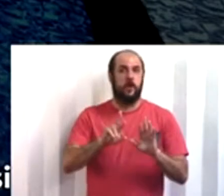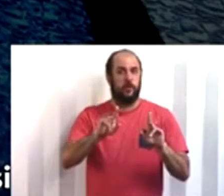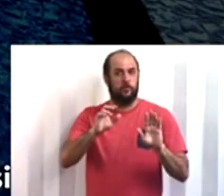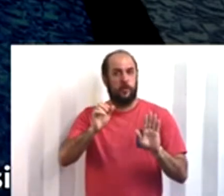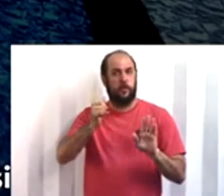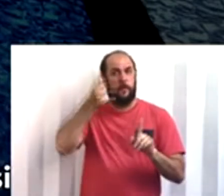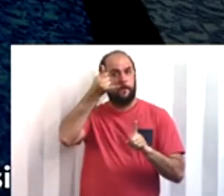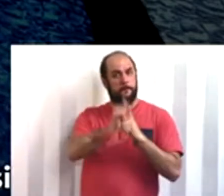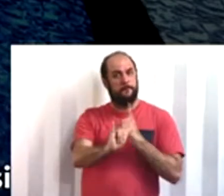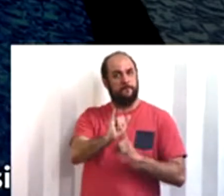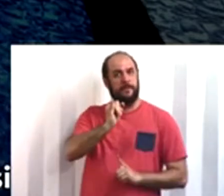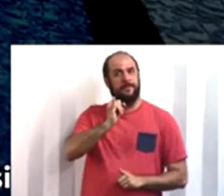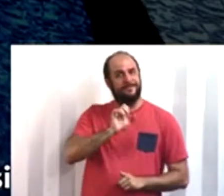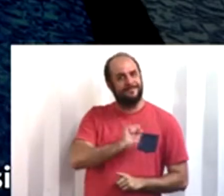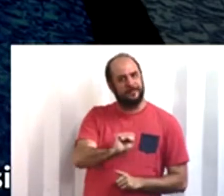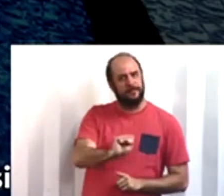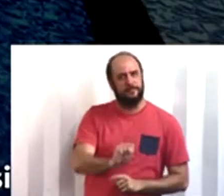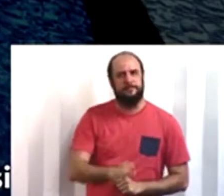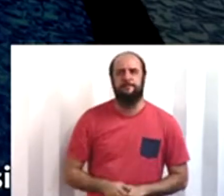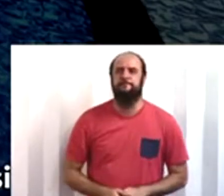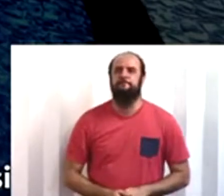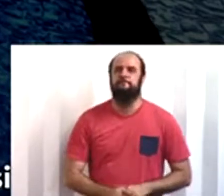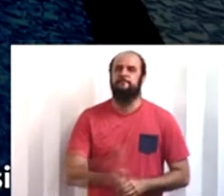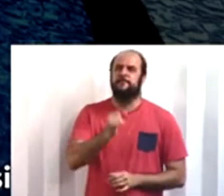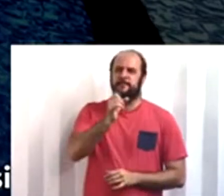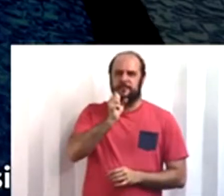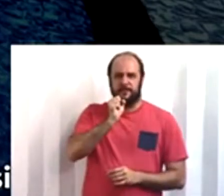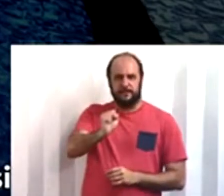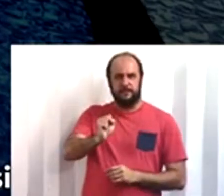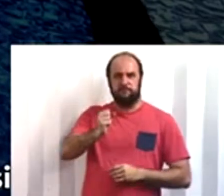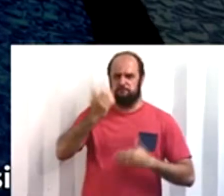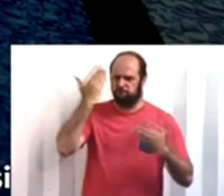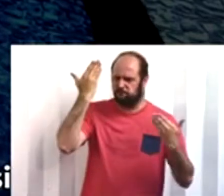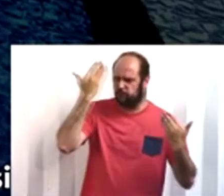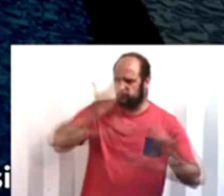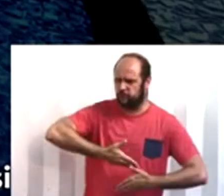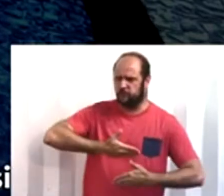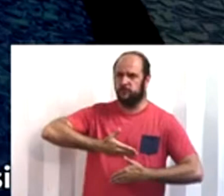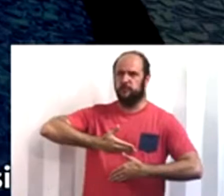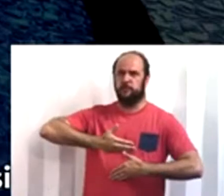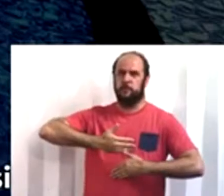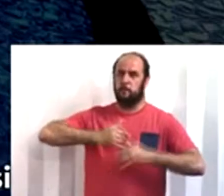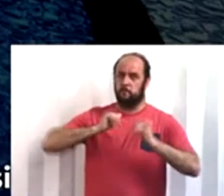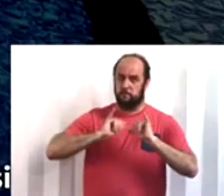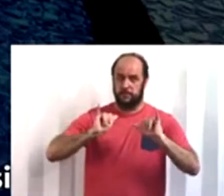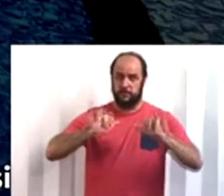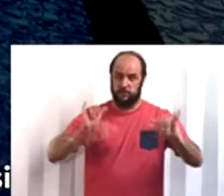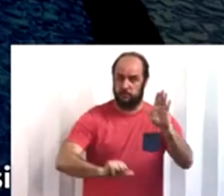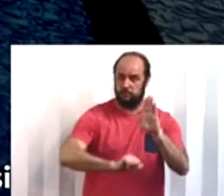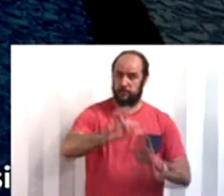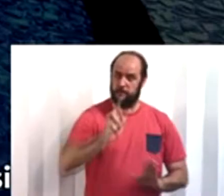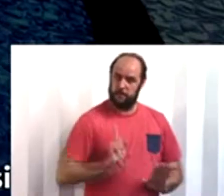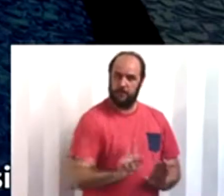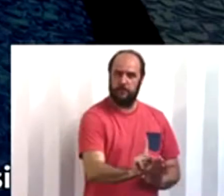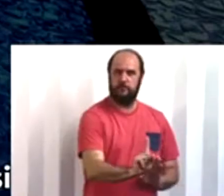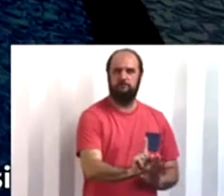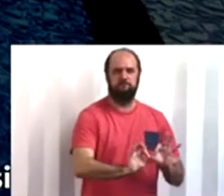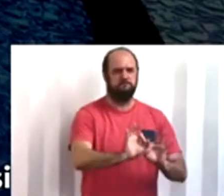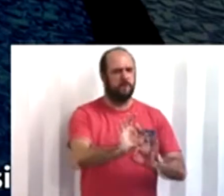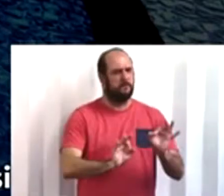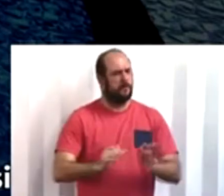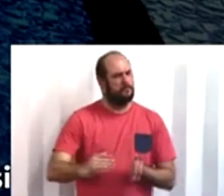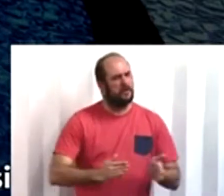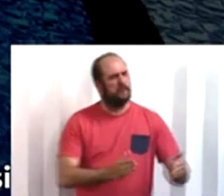de Isaías: Eis aí envio diante da tua face o meu mensageiro, o qual preparará o